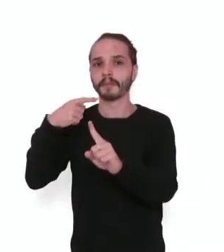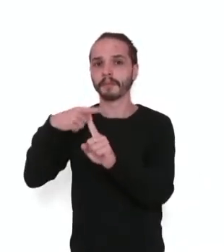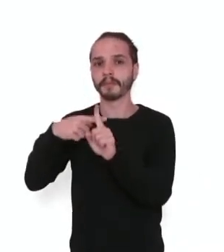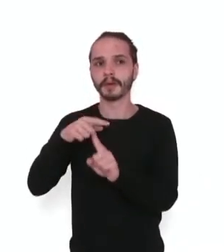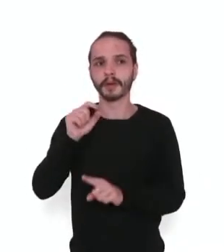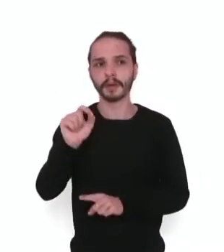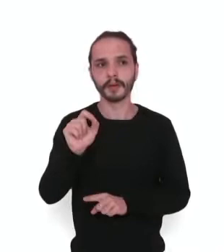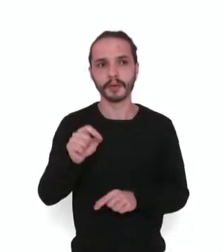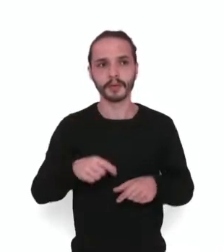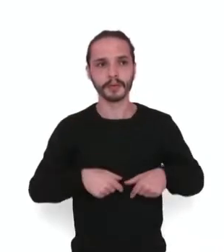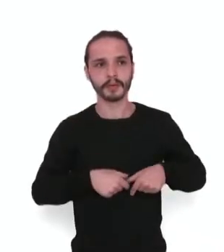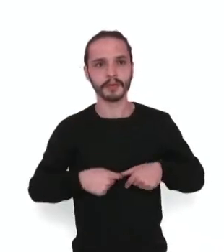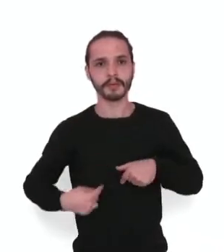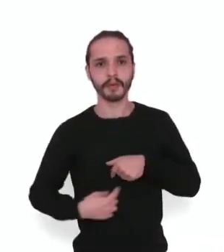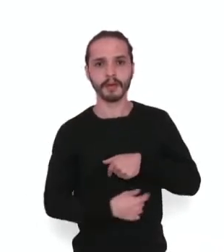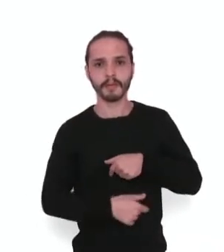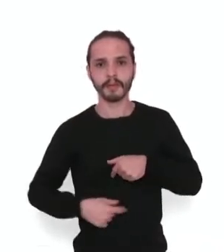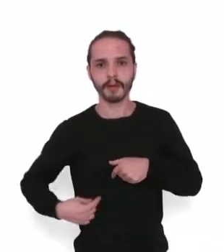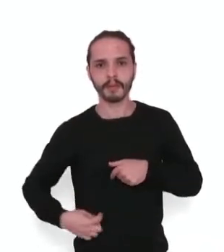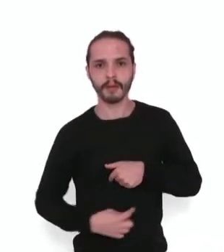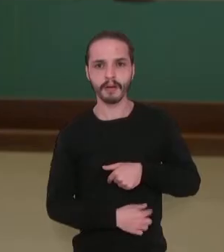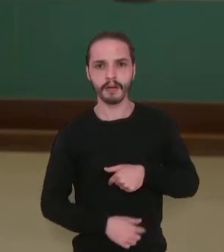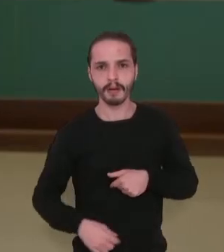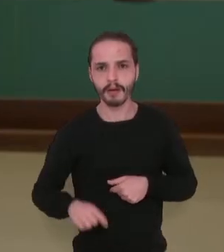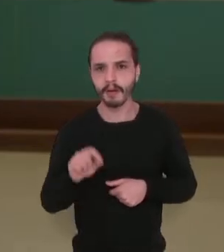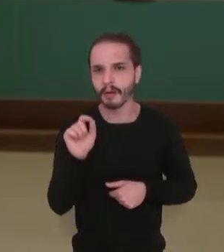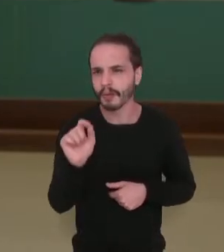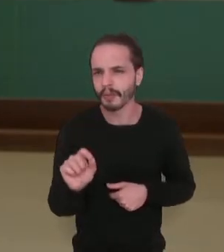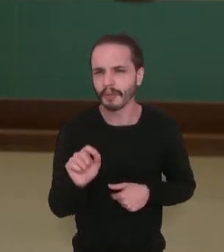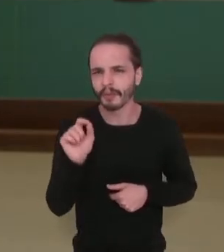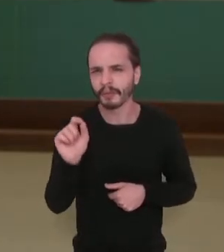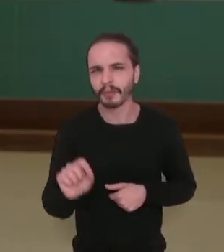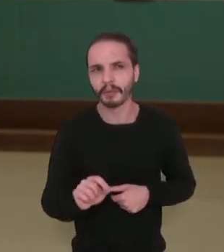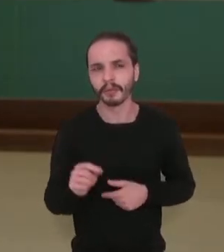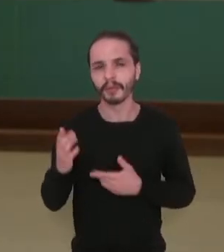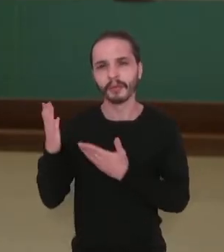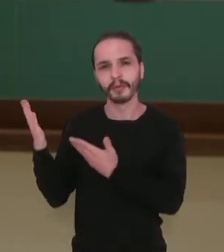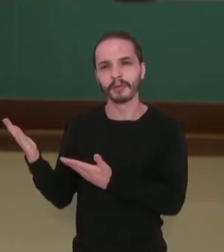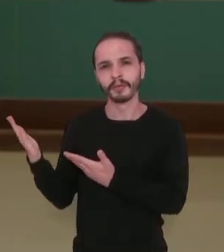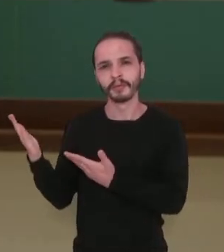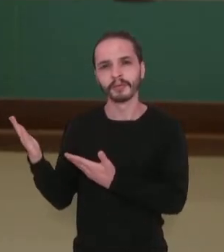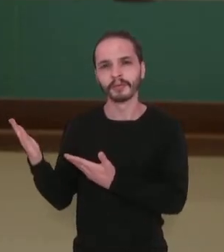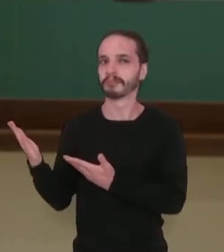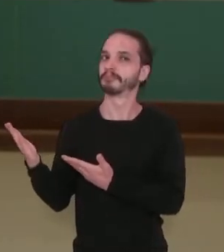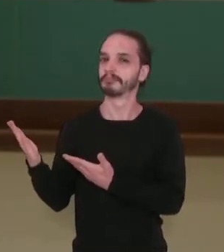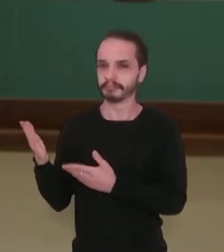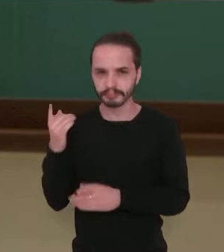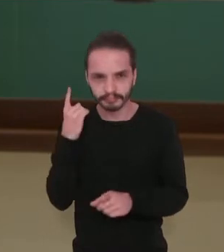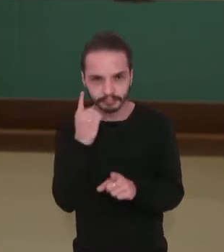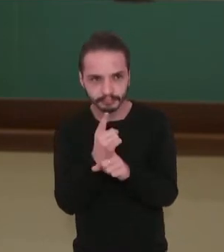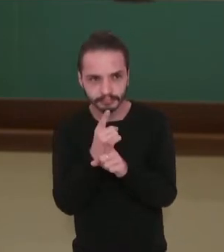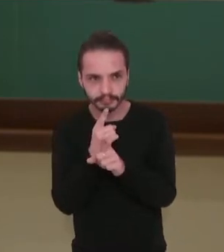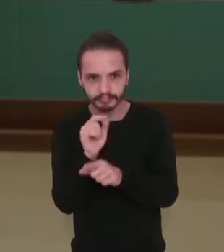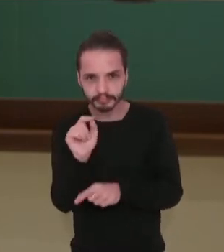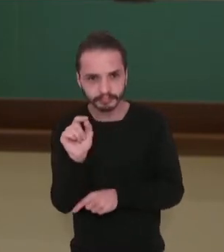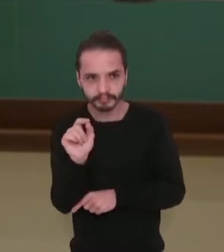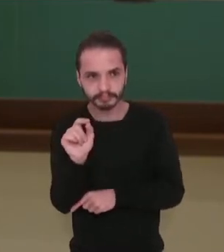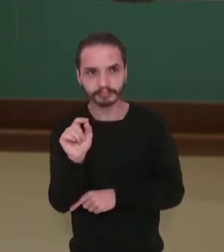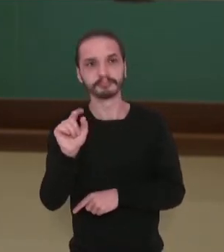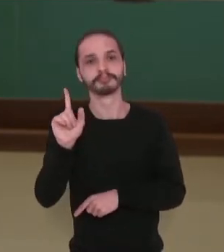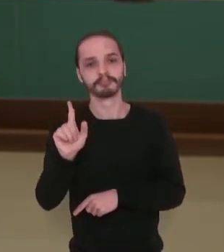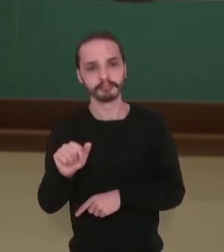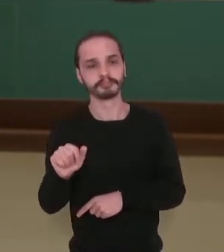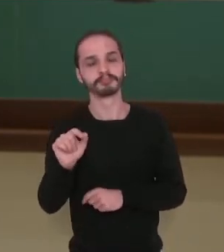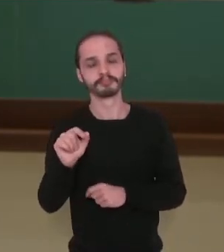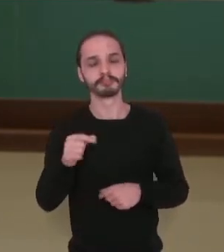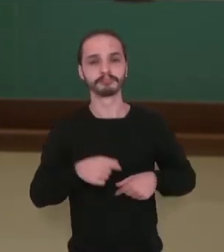que tem a ver essa imagem com benefícios? Oh, claro que tem, olha que consegue identificar? Aqui nós observamos